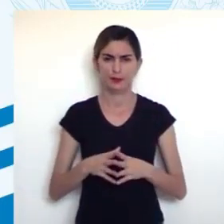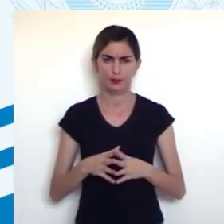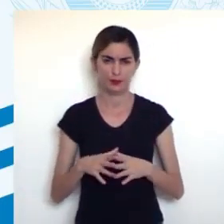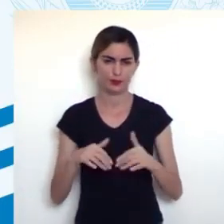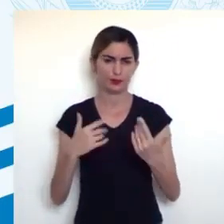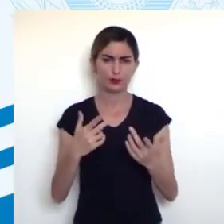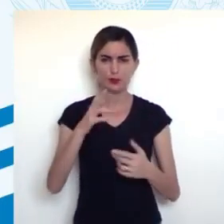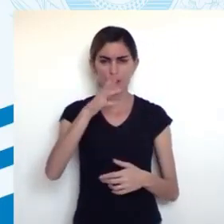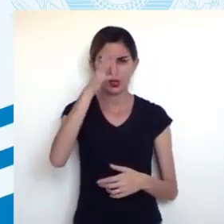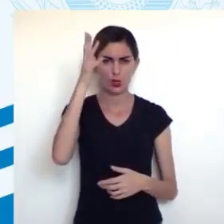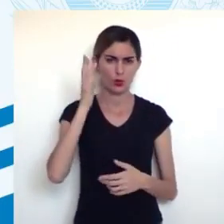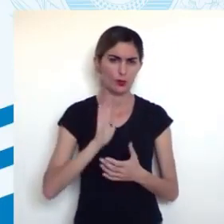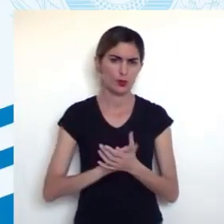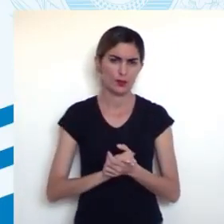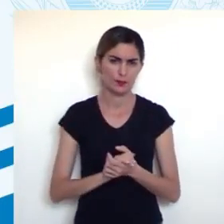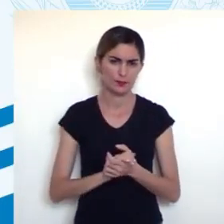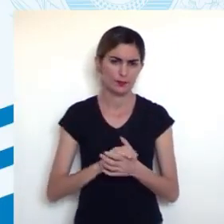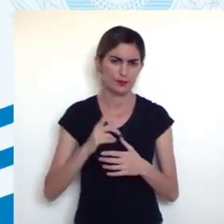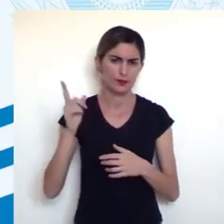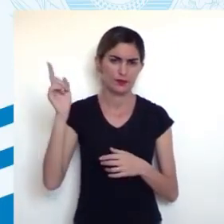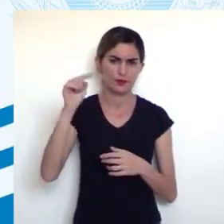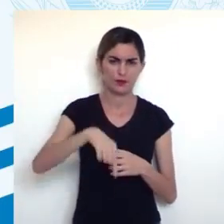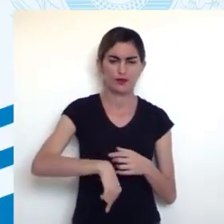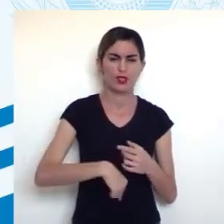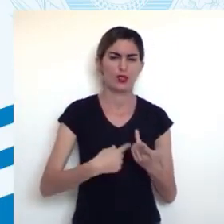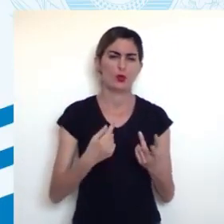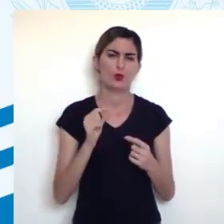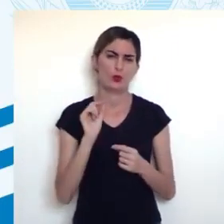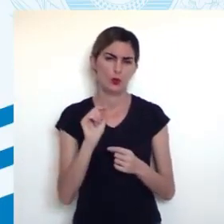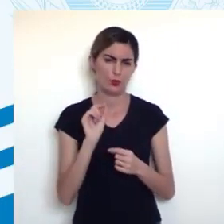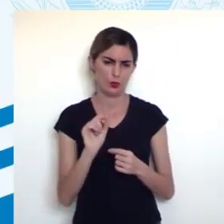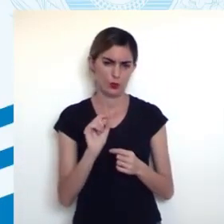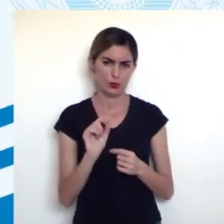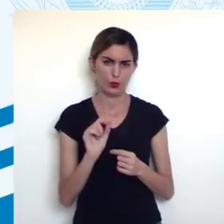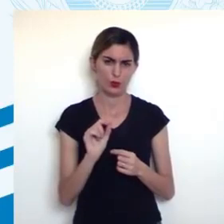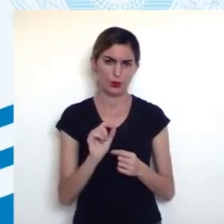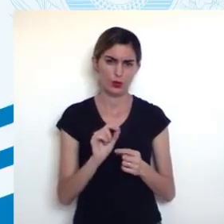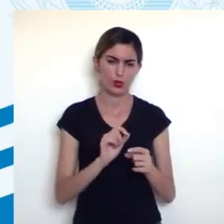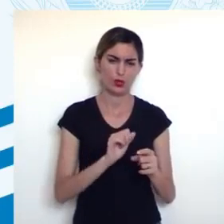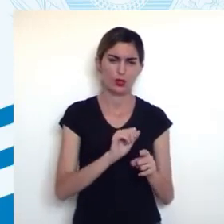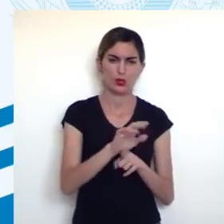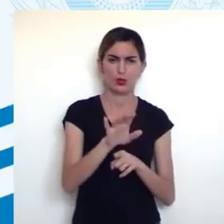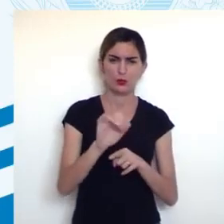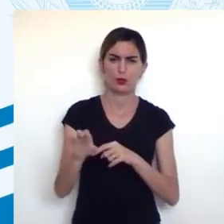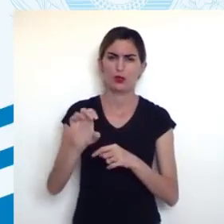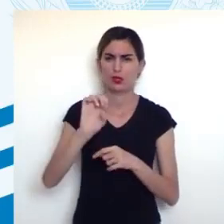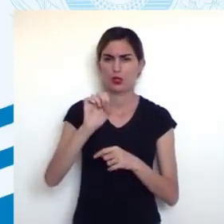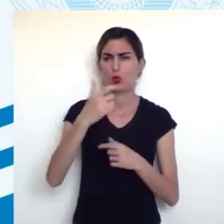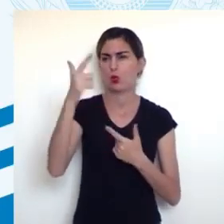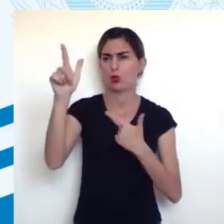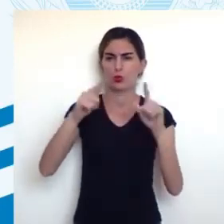e criou uma lei para expulsar os